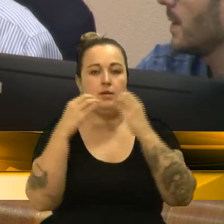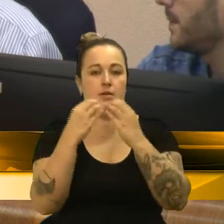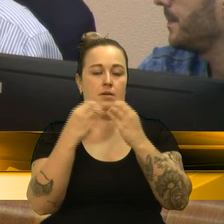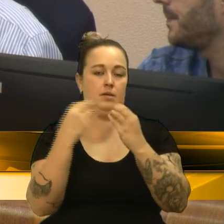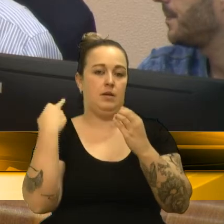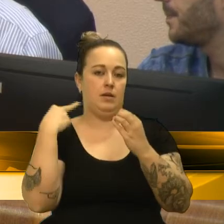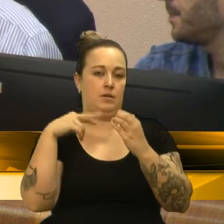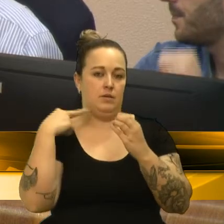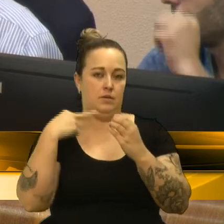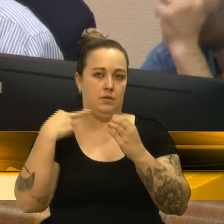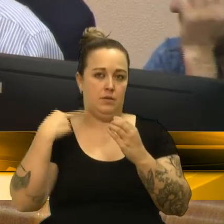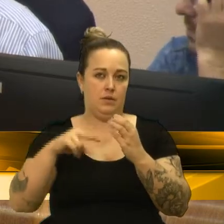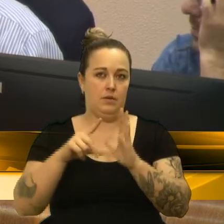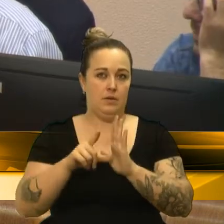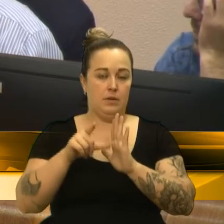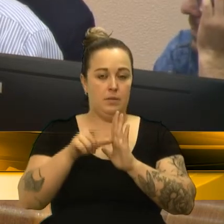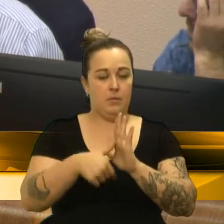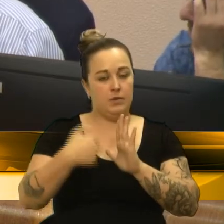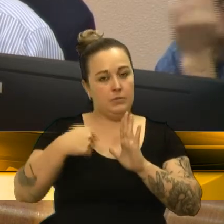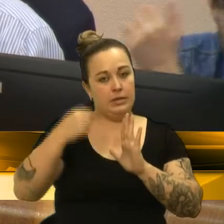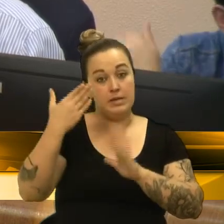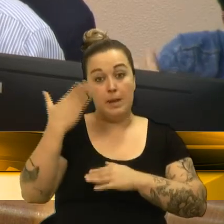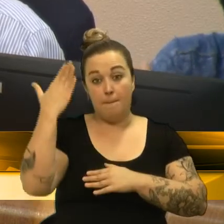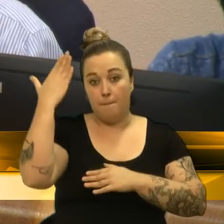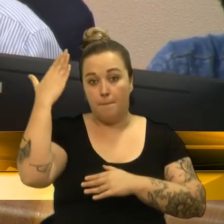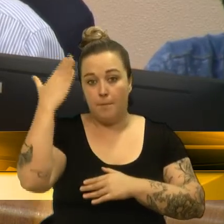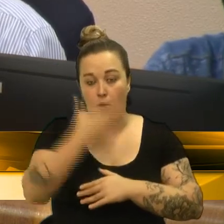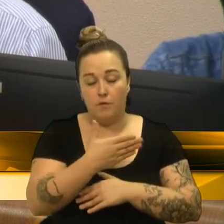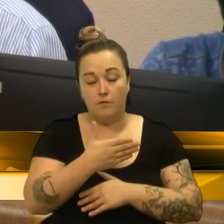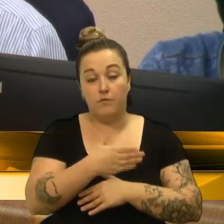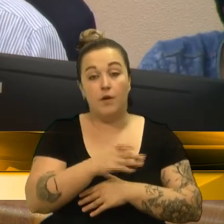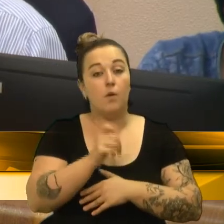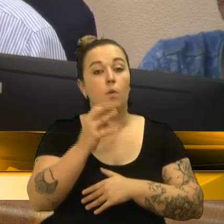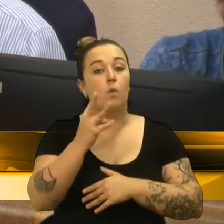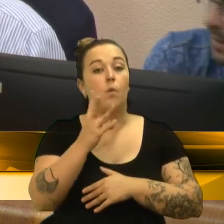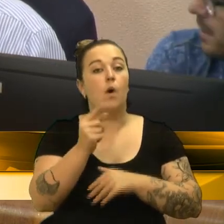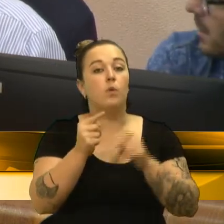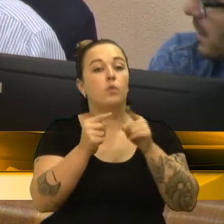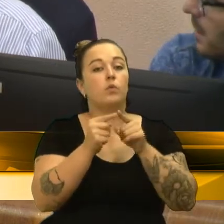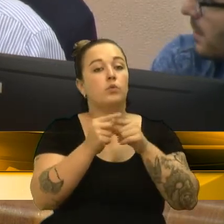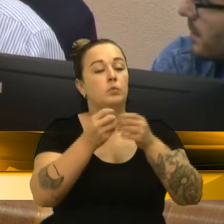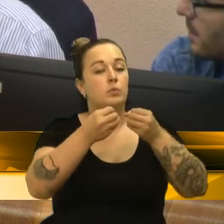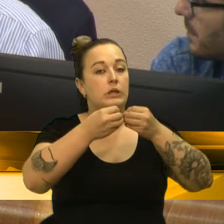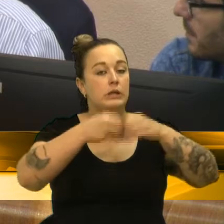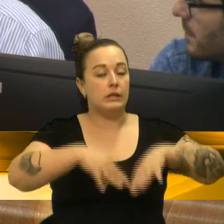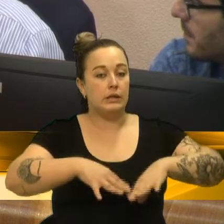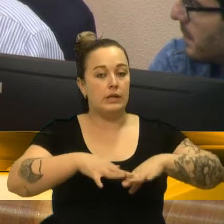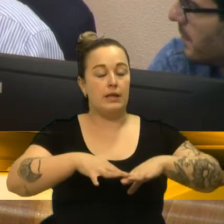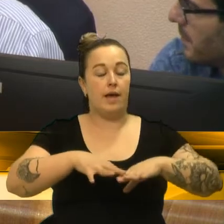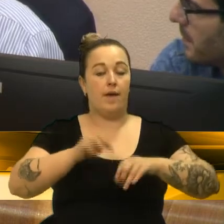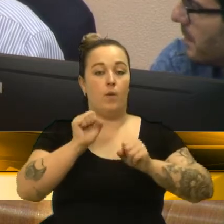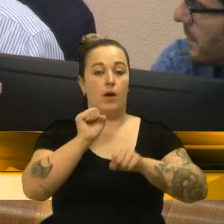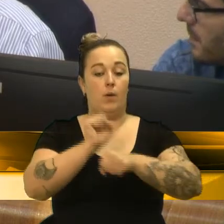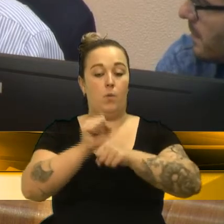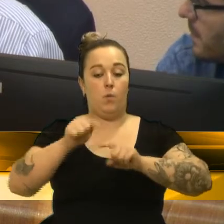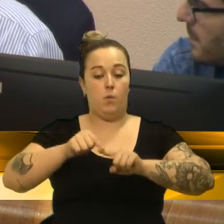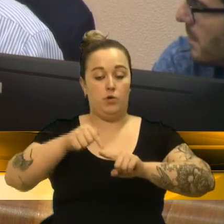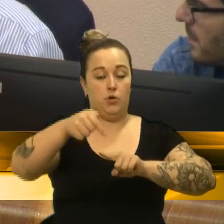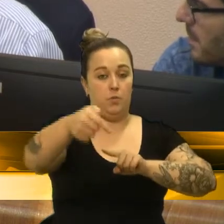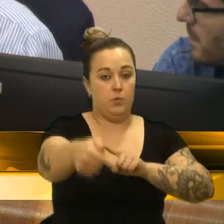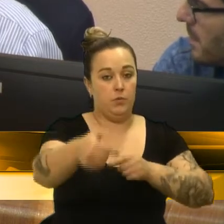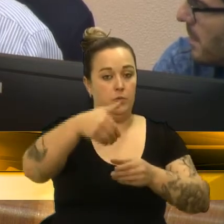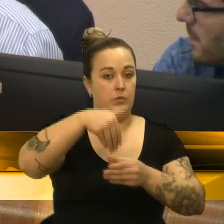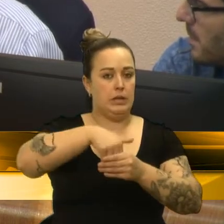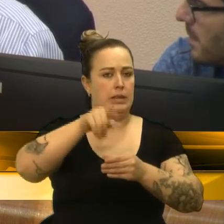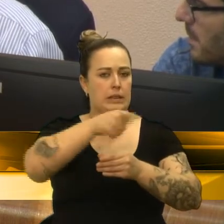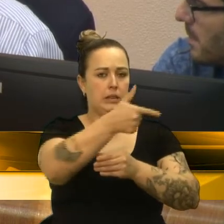se decrete a nulidade, é necessário prova do prejuízo. O adiamento da sessão em que a denúncia foi incluída para leitura e votação não causou